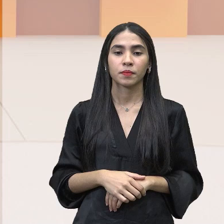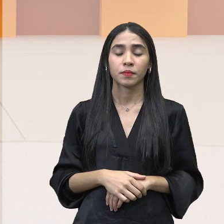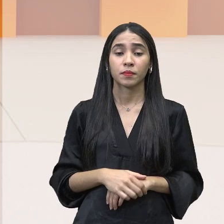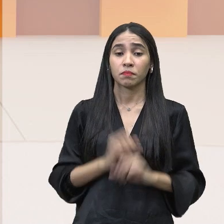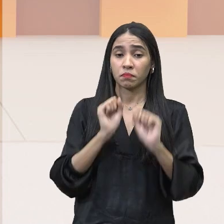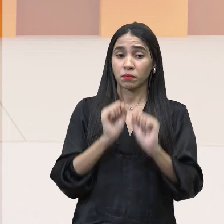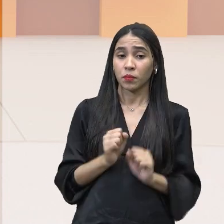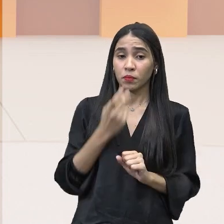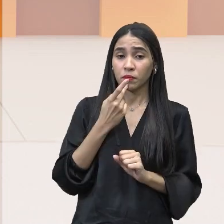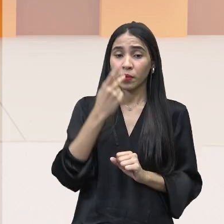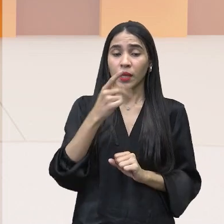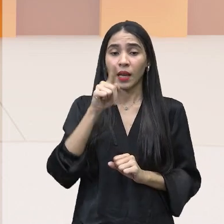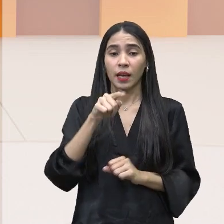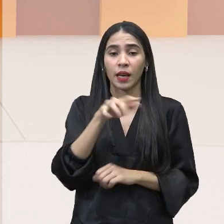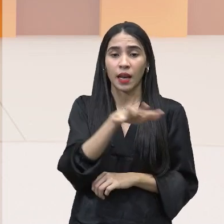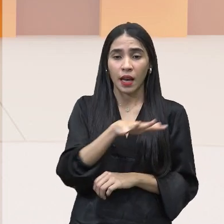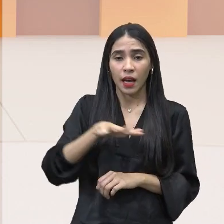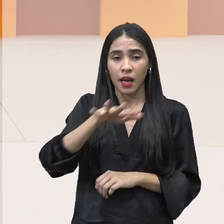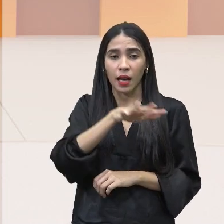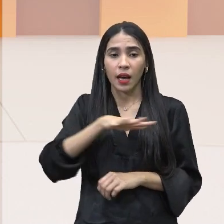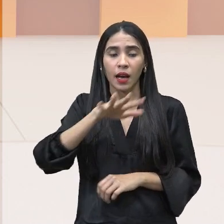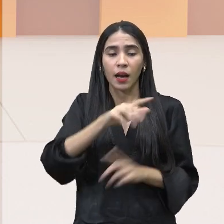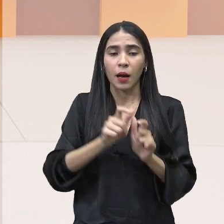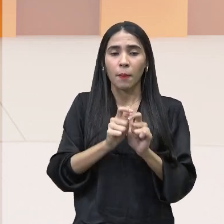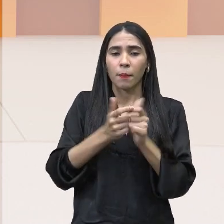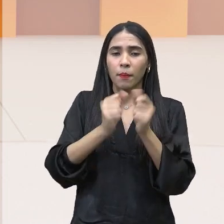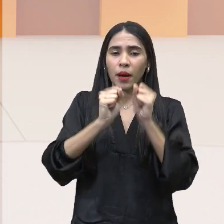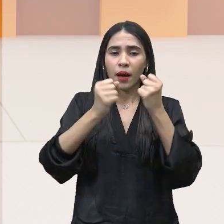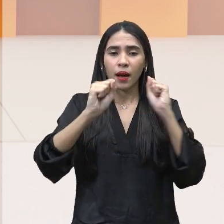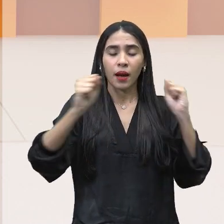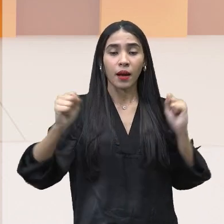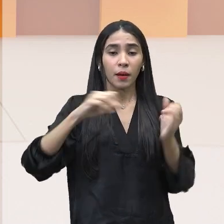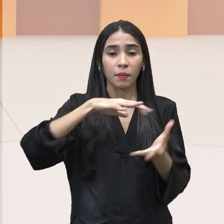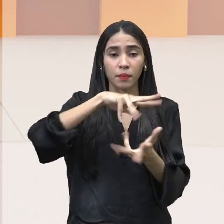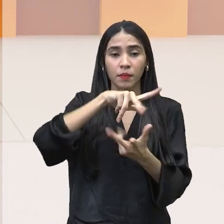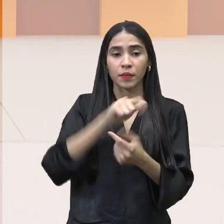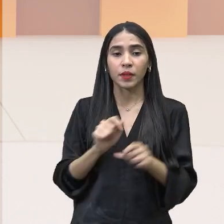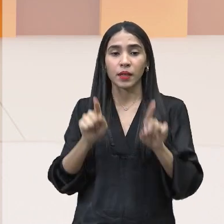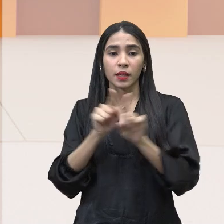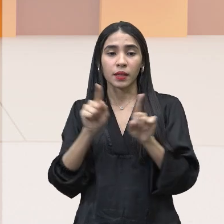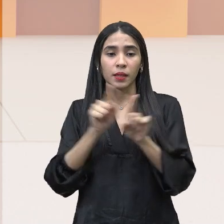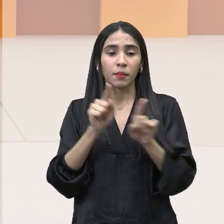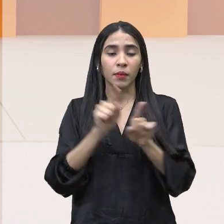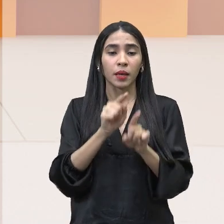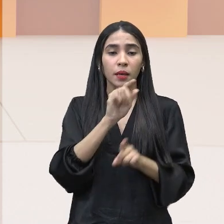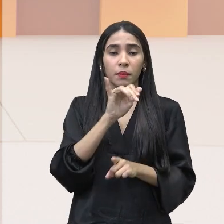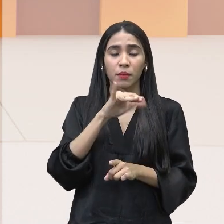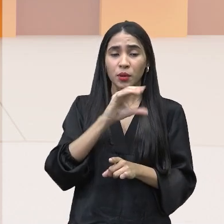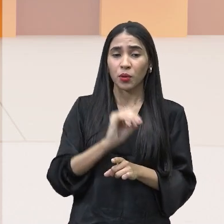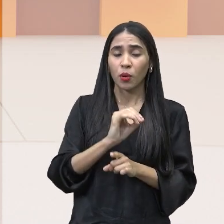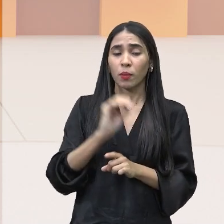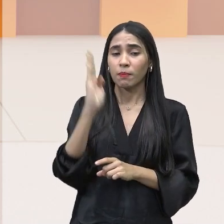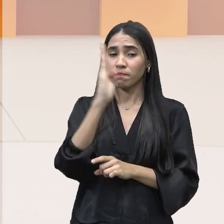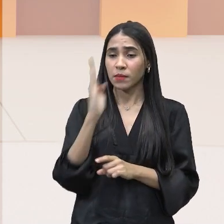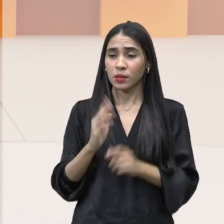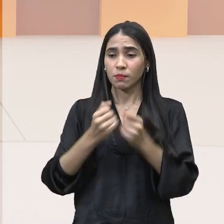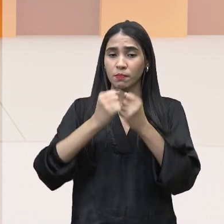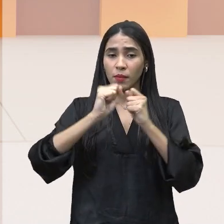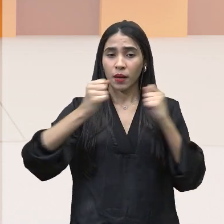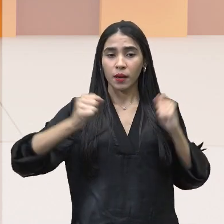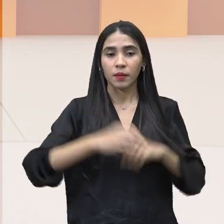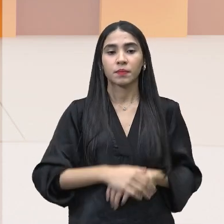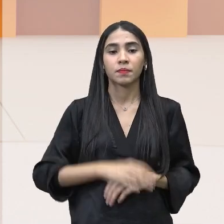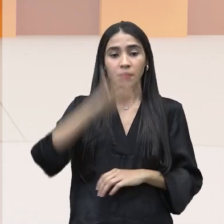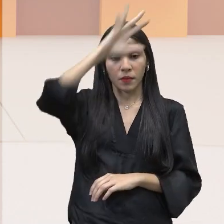afirmar que essa é a região de maior biodiversidade do planeta e também o maior bioma do Brasil. A